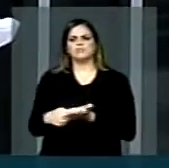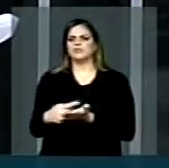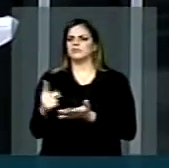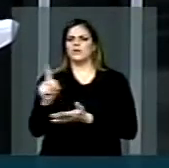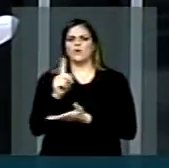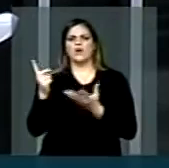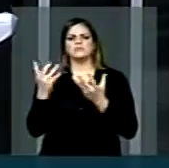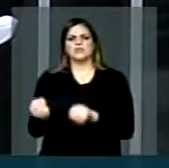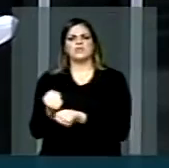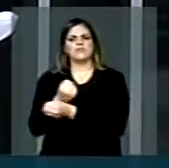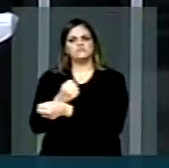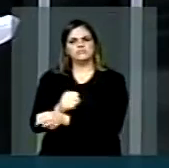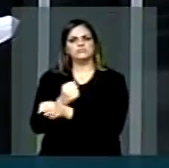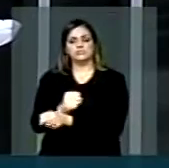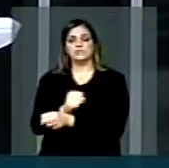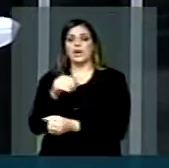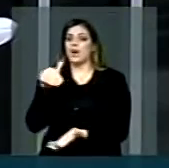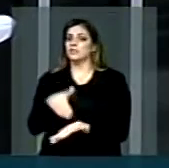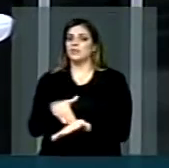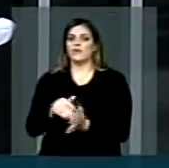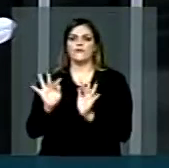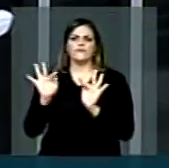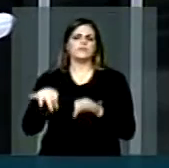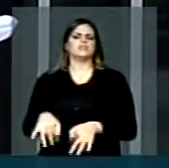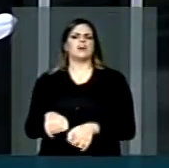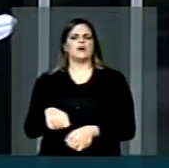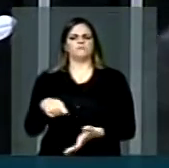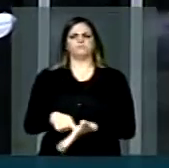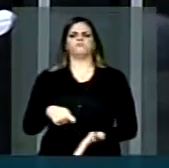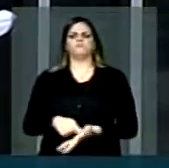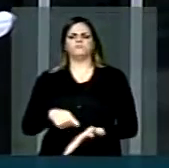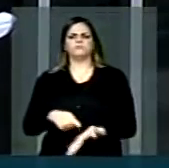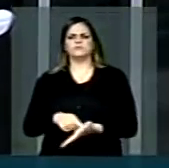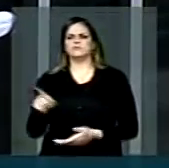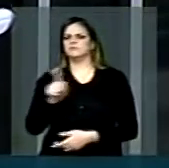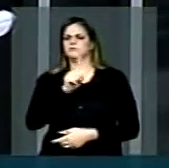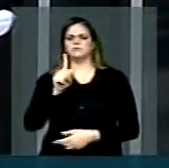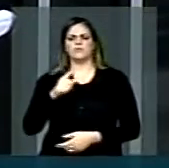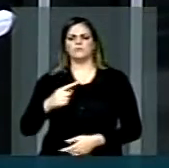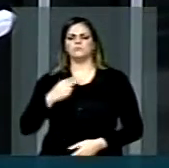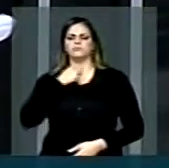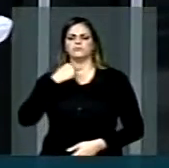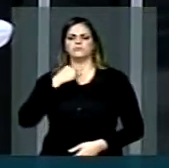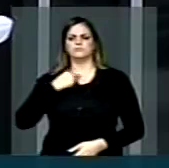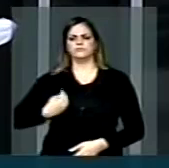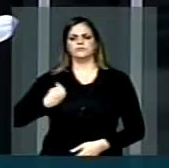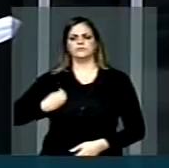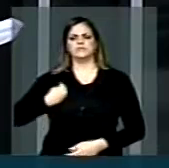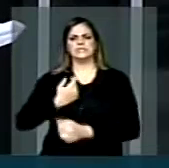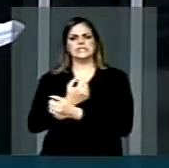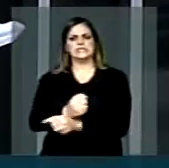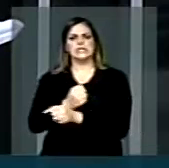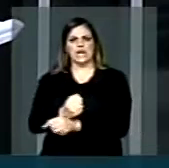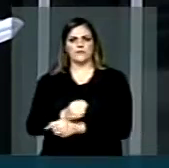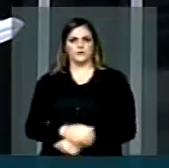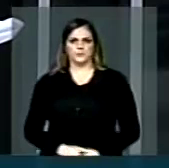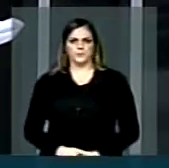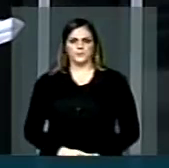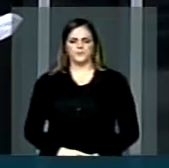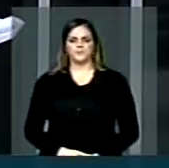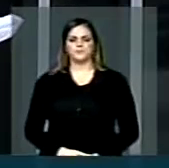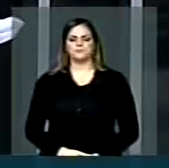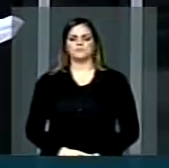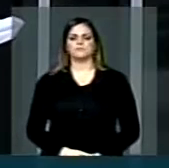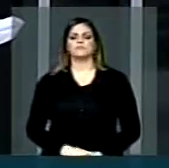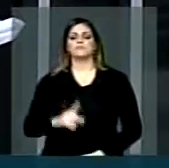escravos, mantendo até o final a decisão arrojada de que no porto do Ceará não se embarcariam mais escravos.